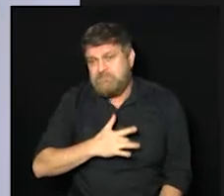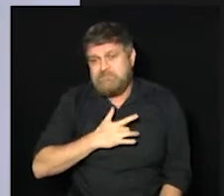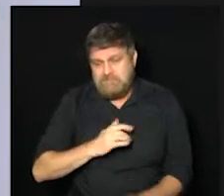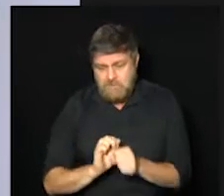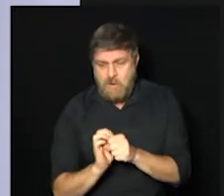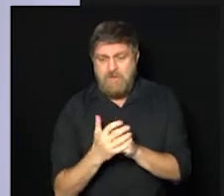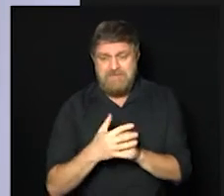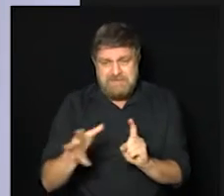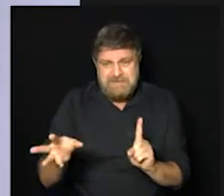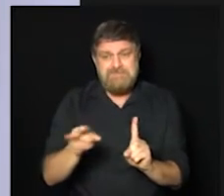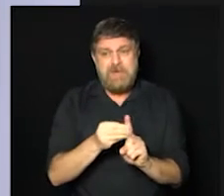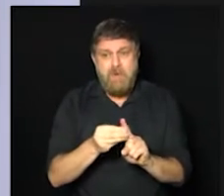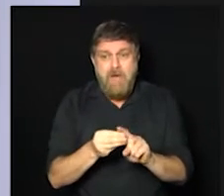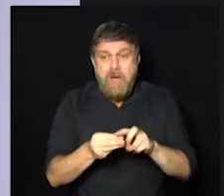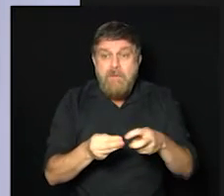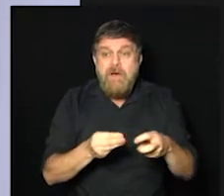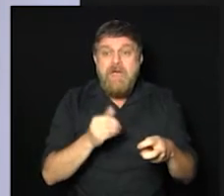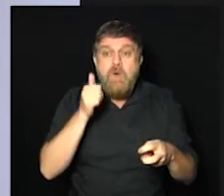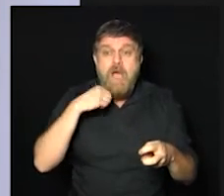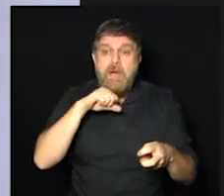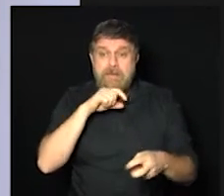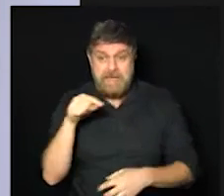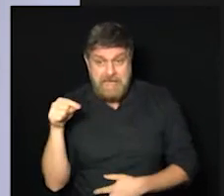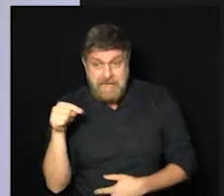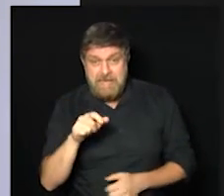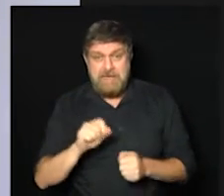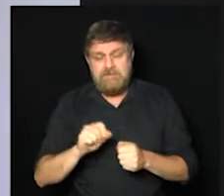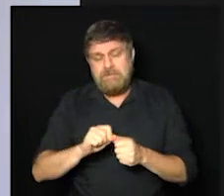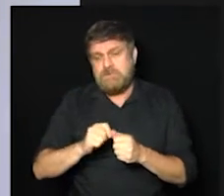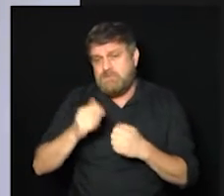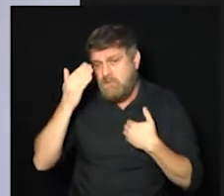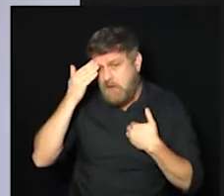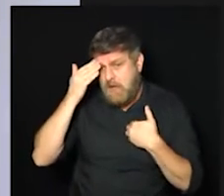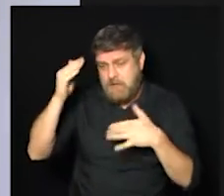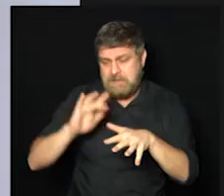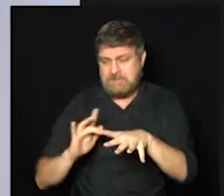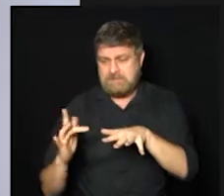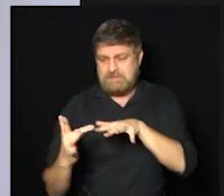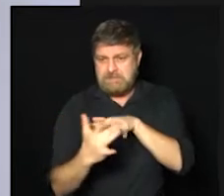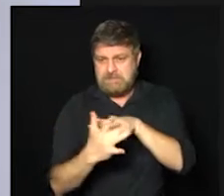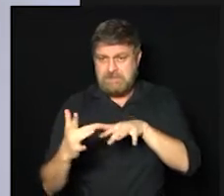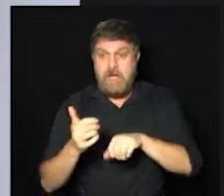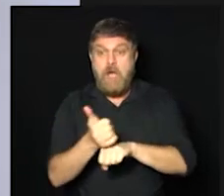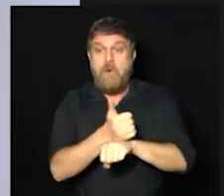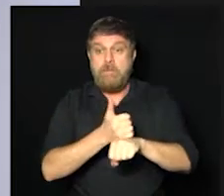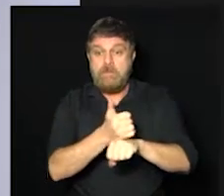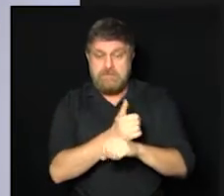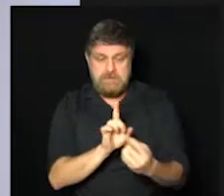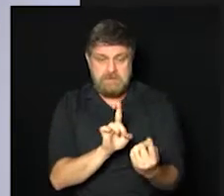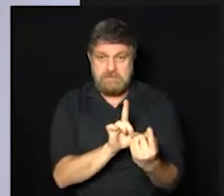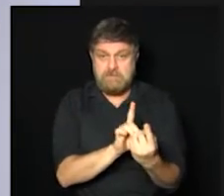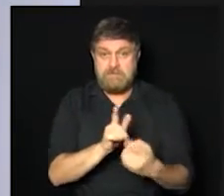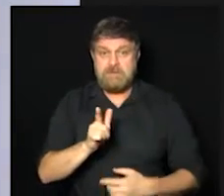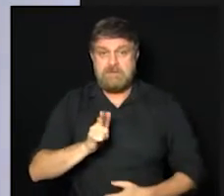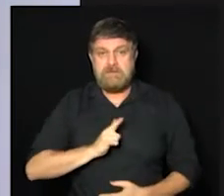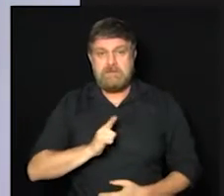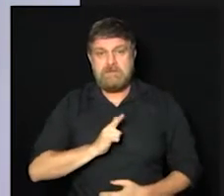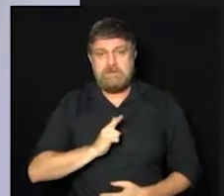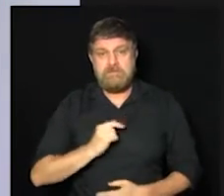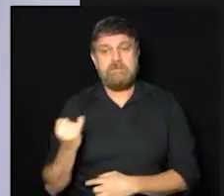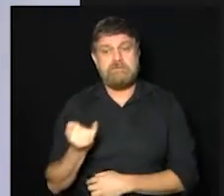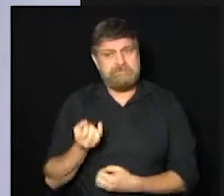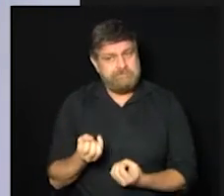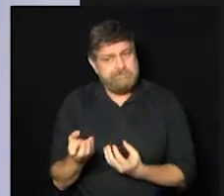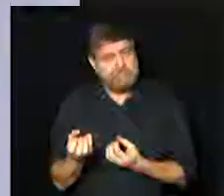Covid-19. Mas ele fez um agradecimento nas redes sociais aos profissionais que o atenderam e deixou um